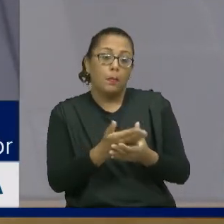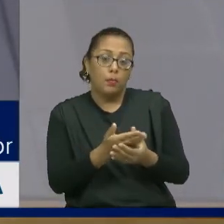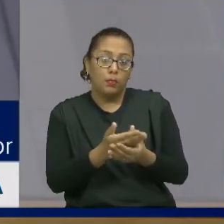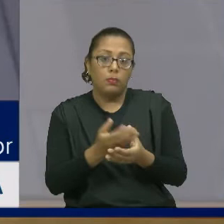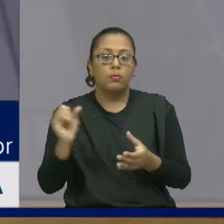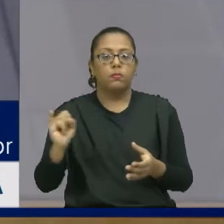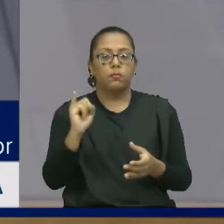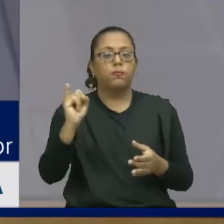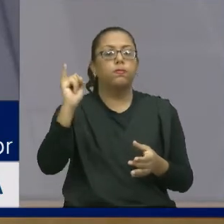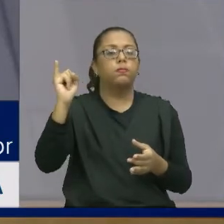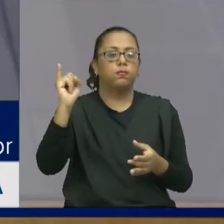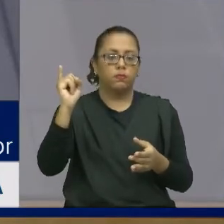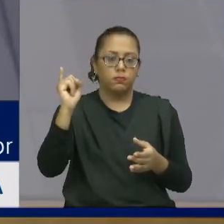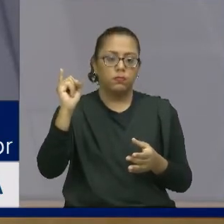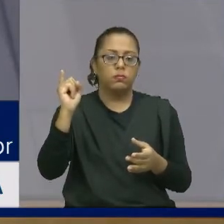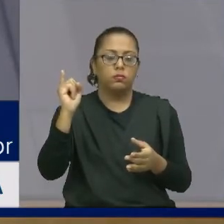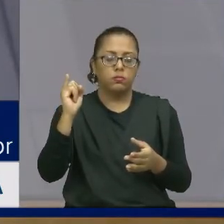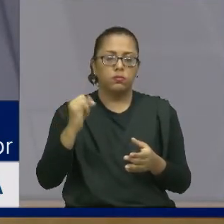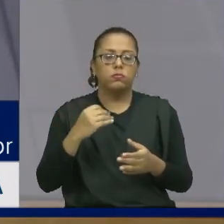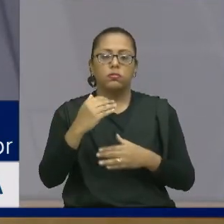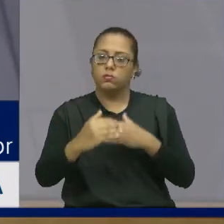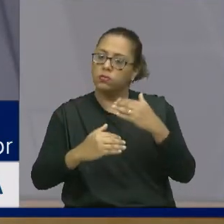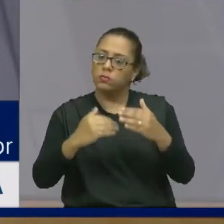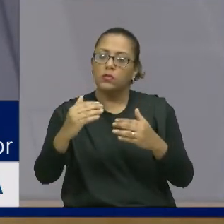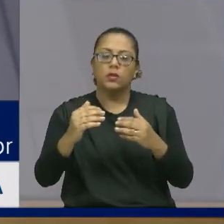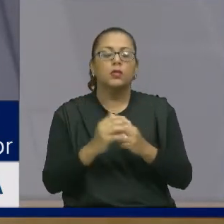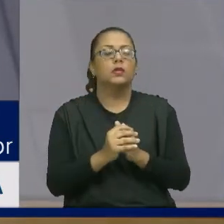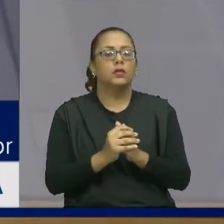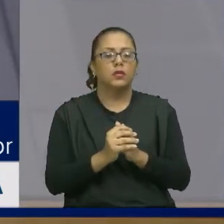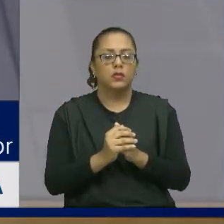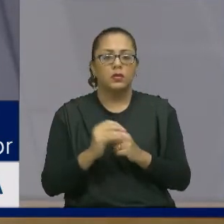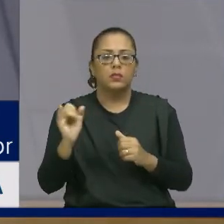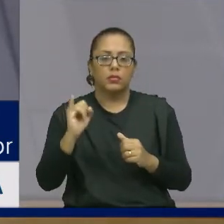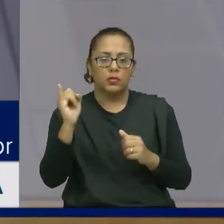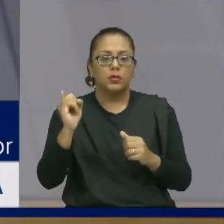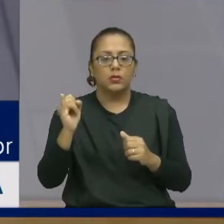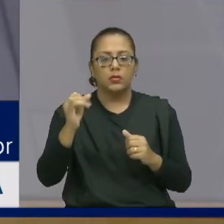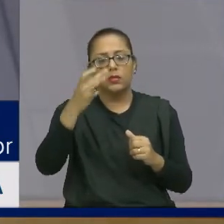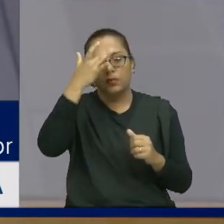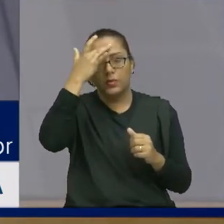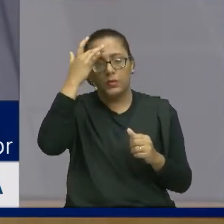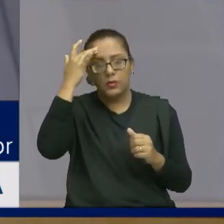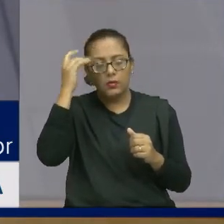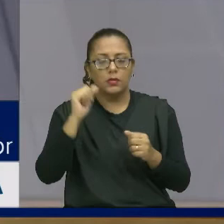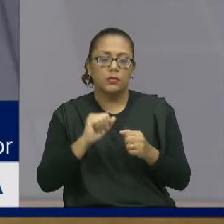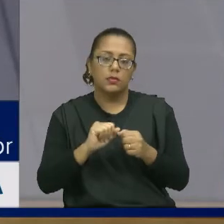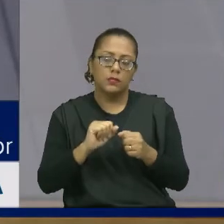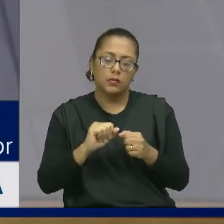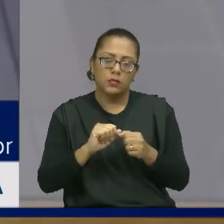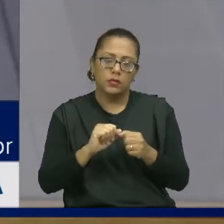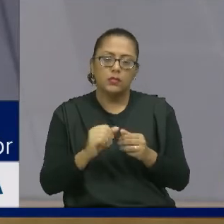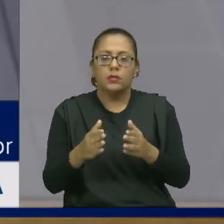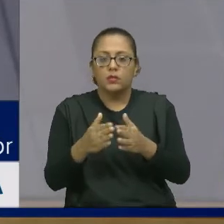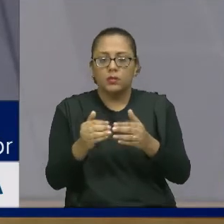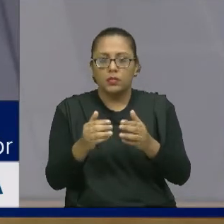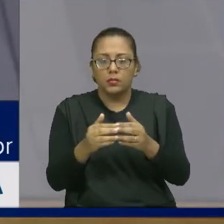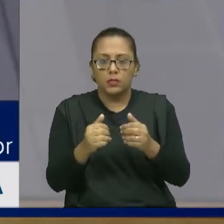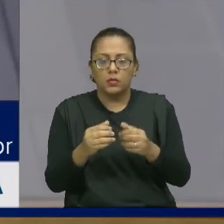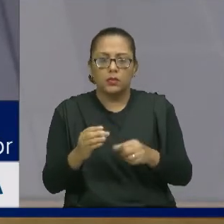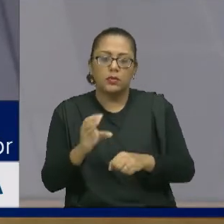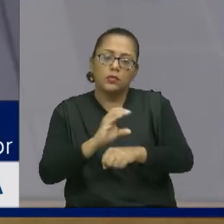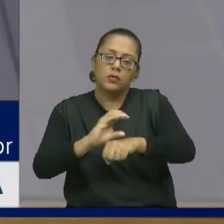é um procedimento, é um espaço importante do cidadão fazer os seus recursos, e a Constituição